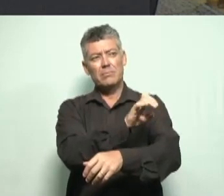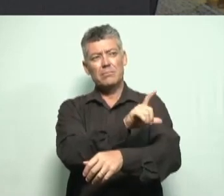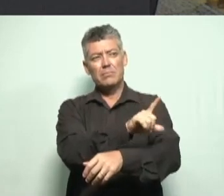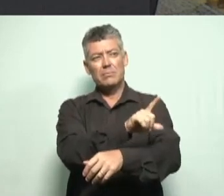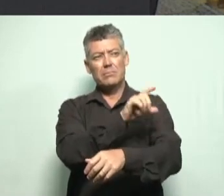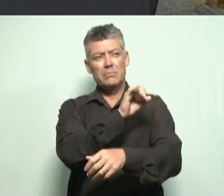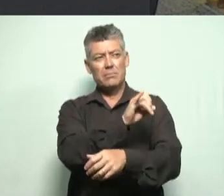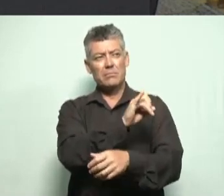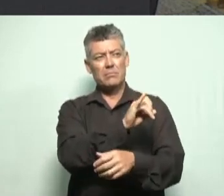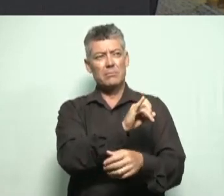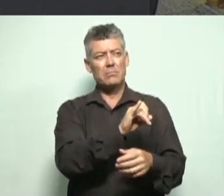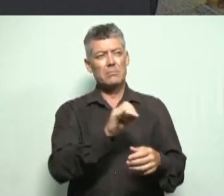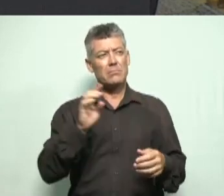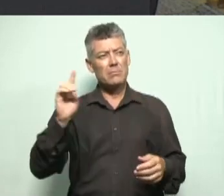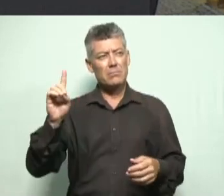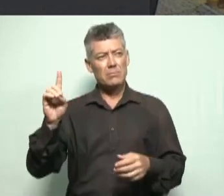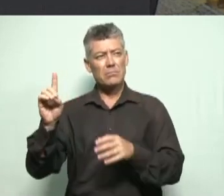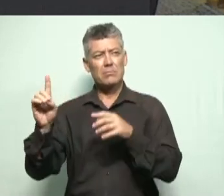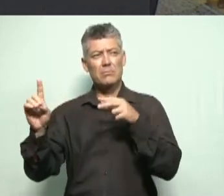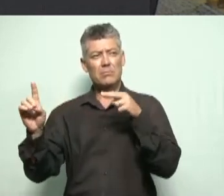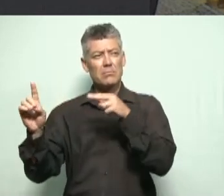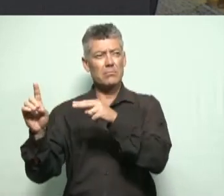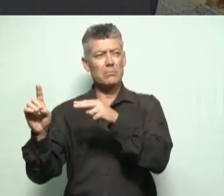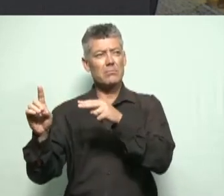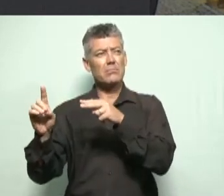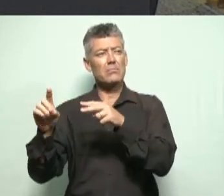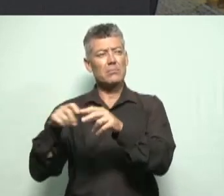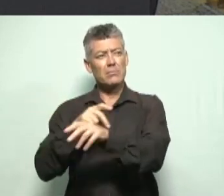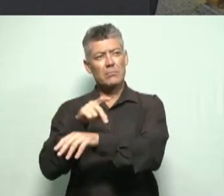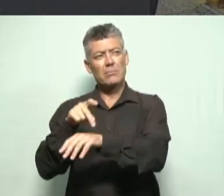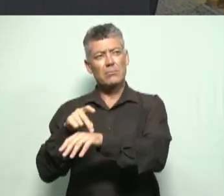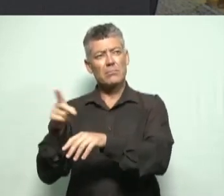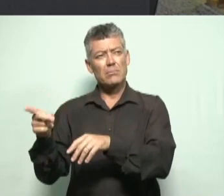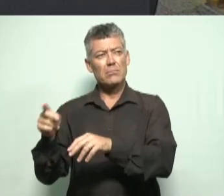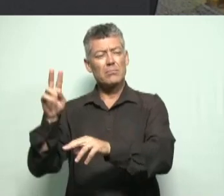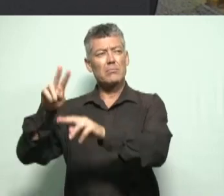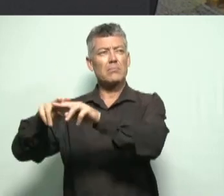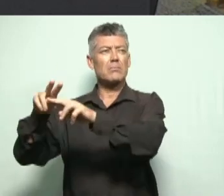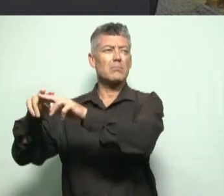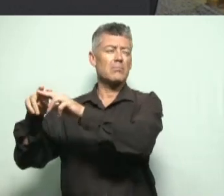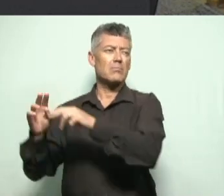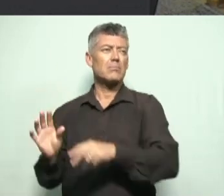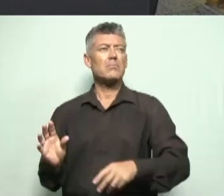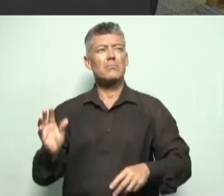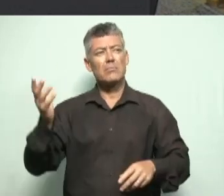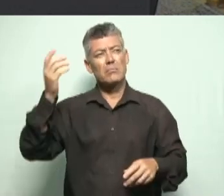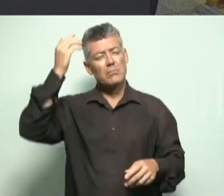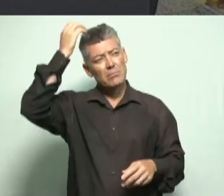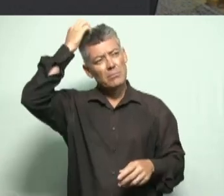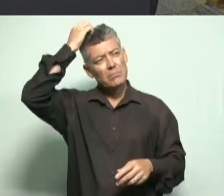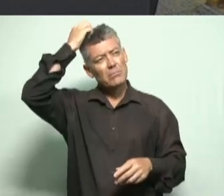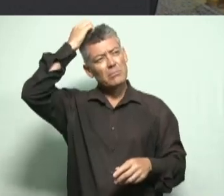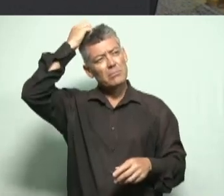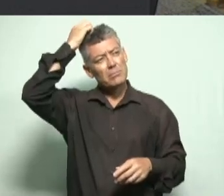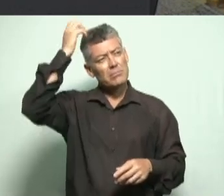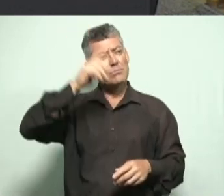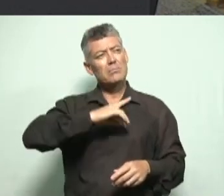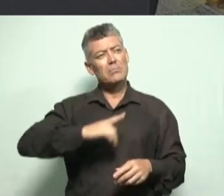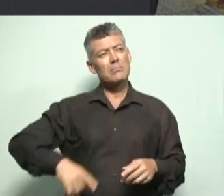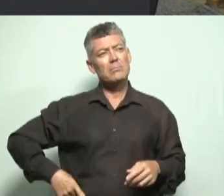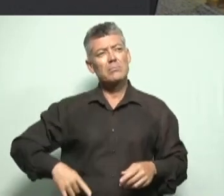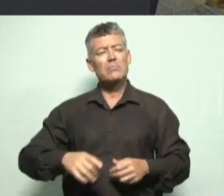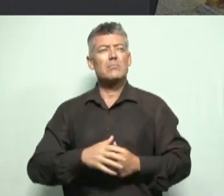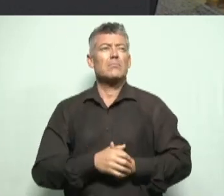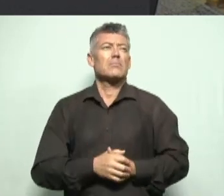por quem, pela direita desse país, isso está claro, tanto que estão presos, né? Um deputado que foi um dos mandantes,